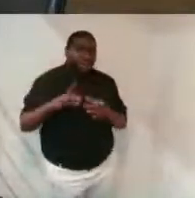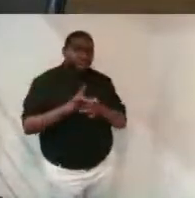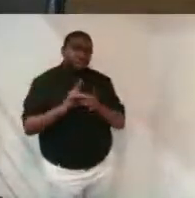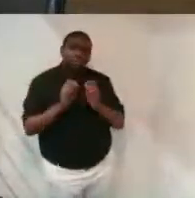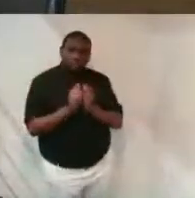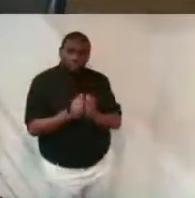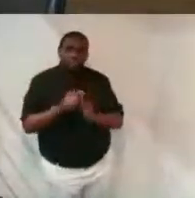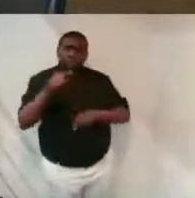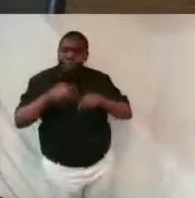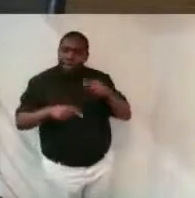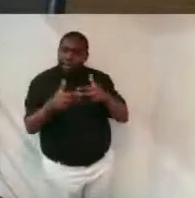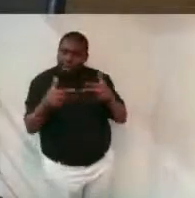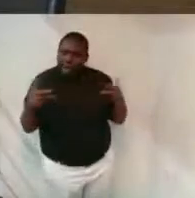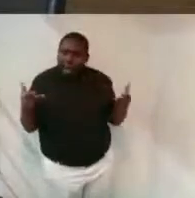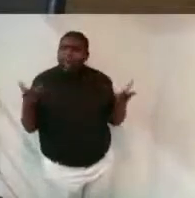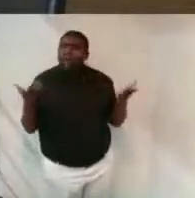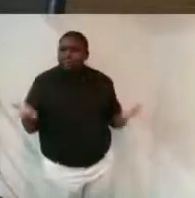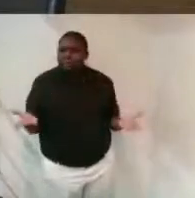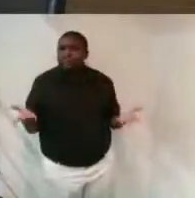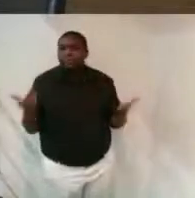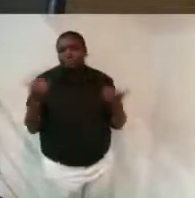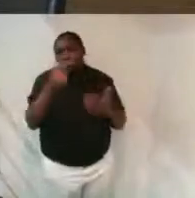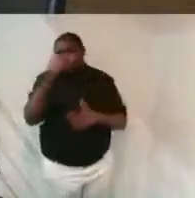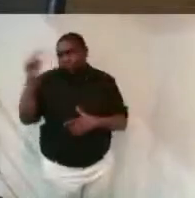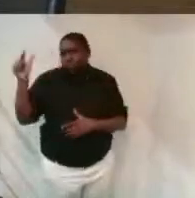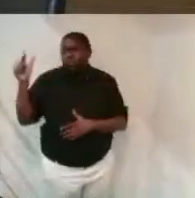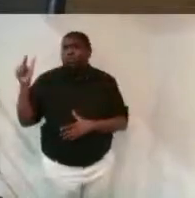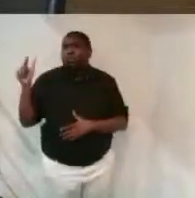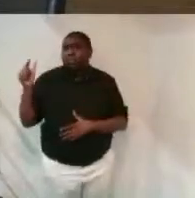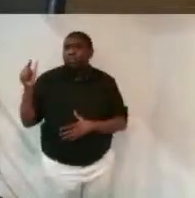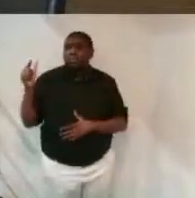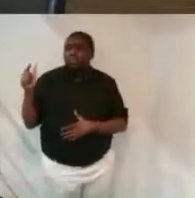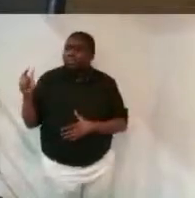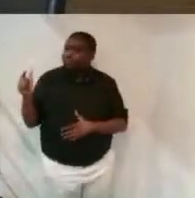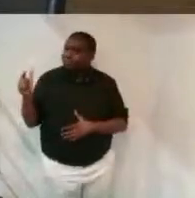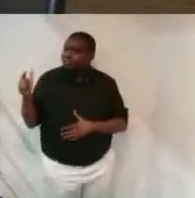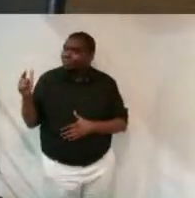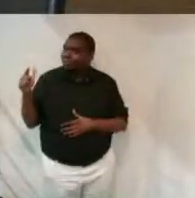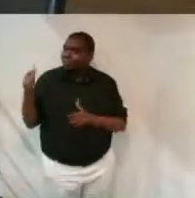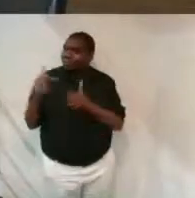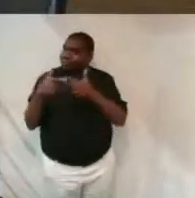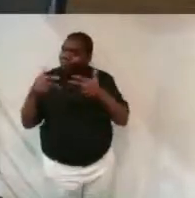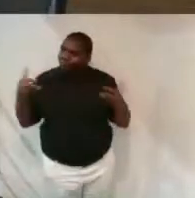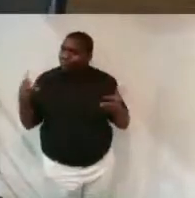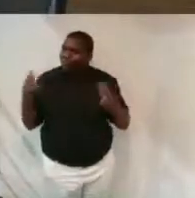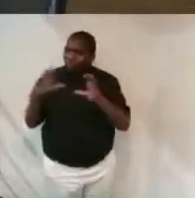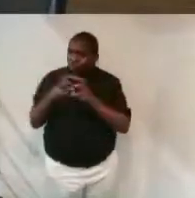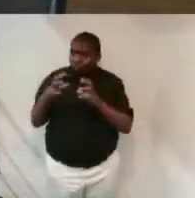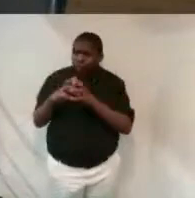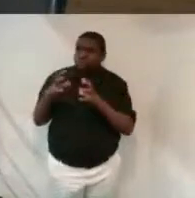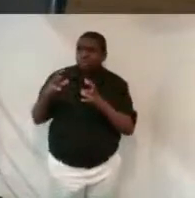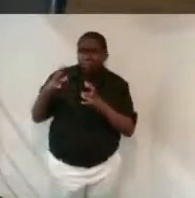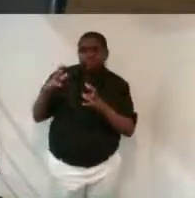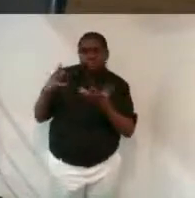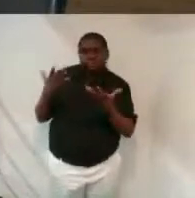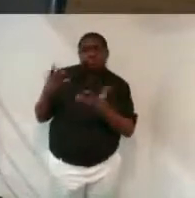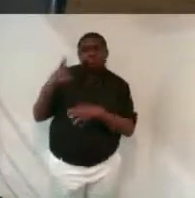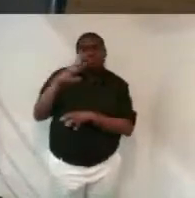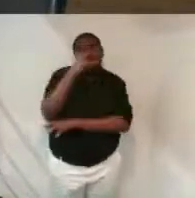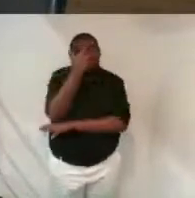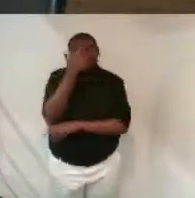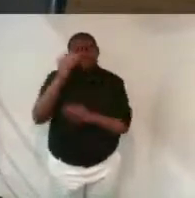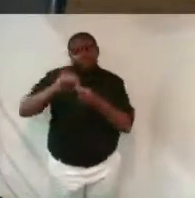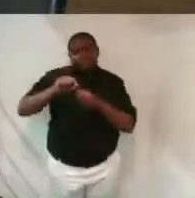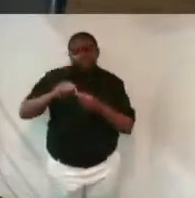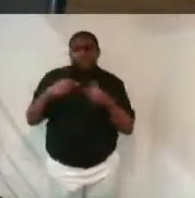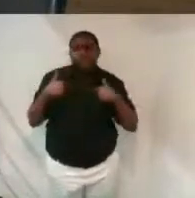parceiro desse material e parceiro de várias outras frentes que a Comissão do Meio Ambiente tem atuado. Então, doutor Alexandre, agradeço muito